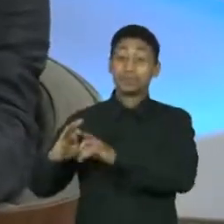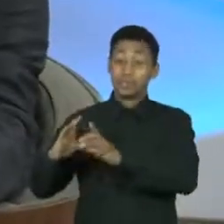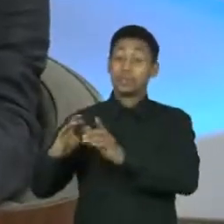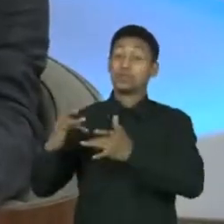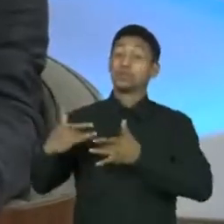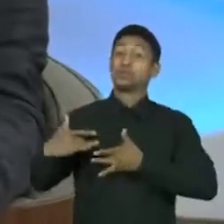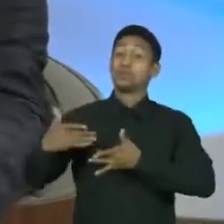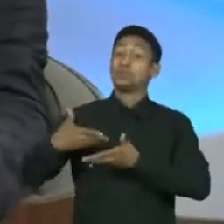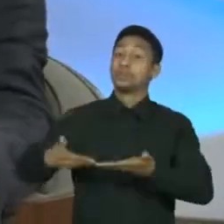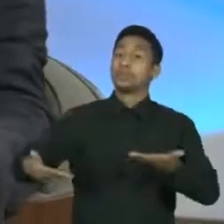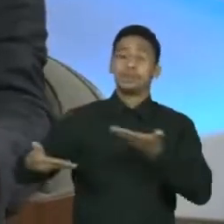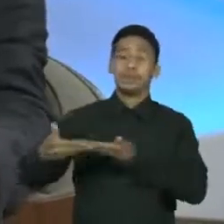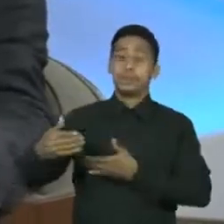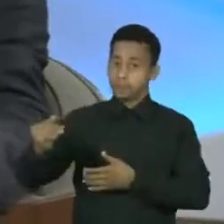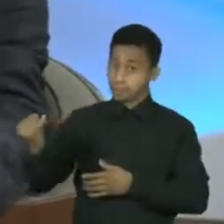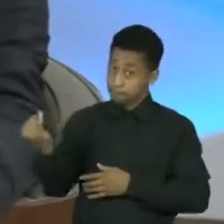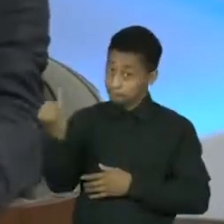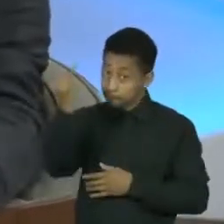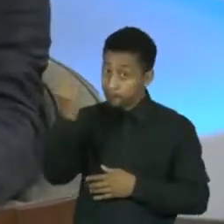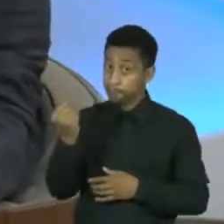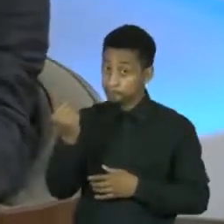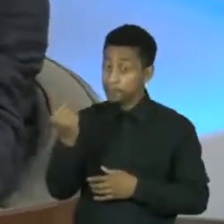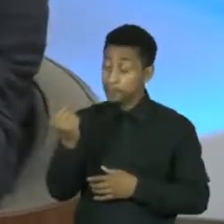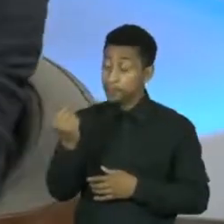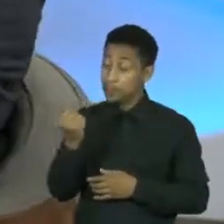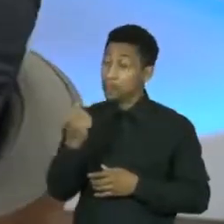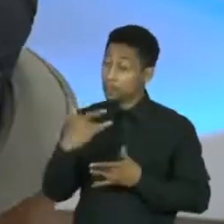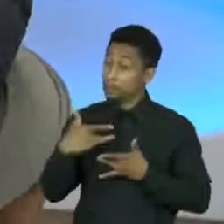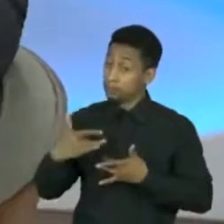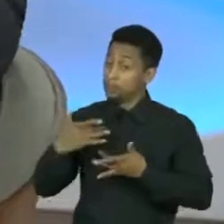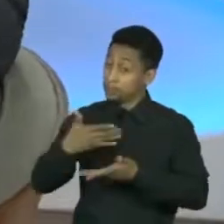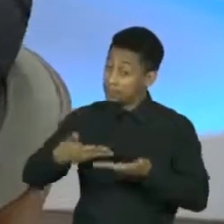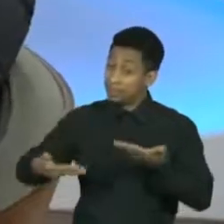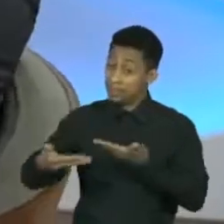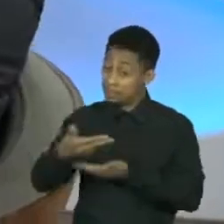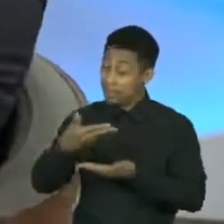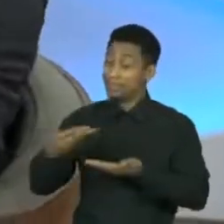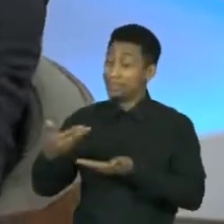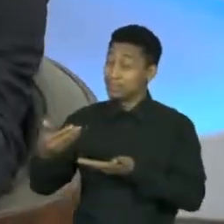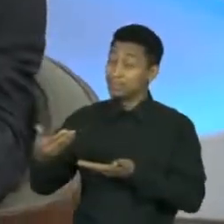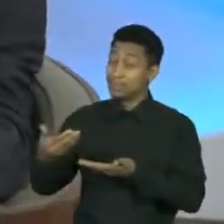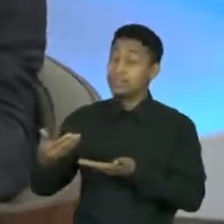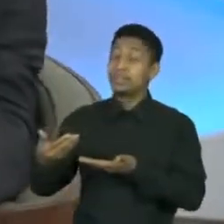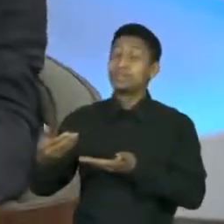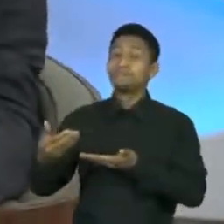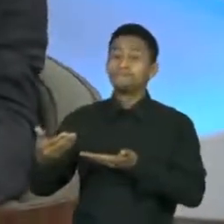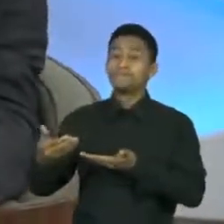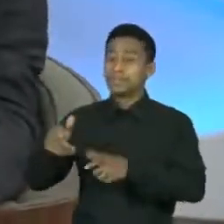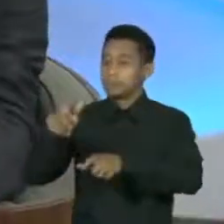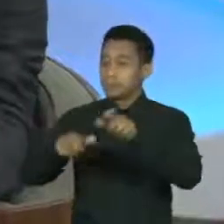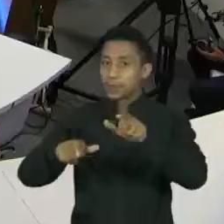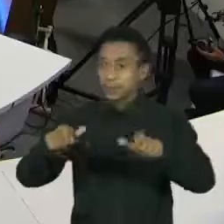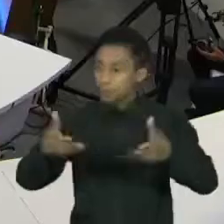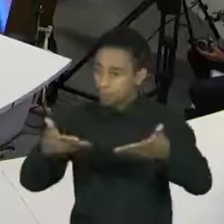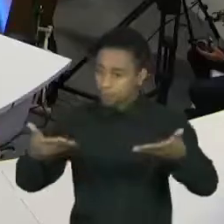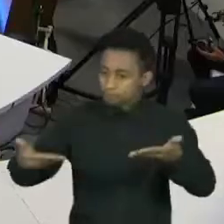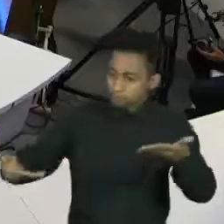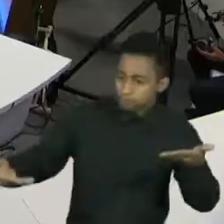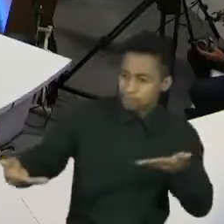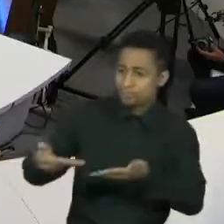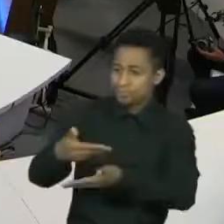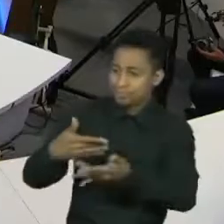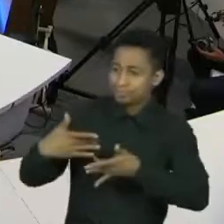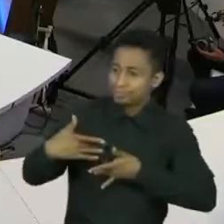dado muito importante e eu acredito que é um dado que permite com que essas pessoas né